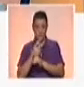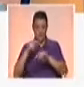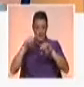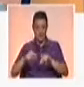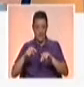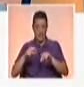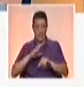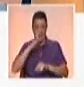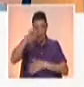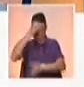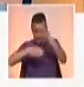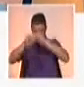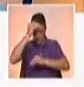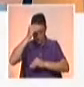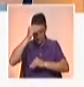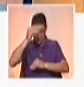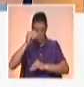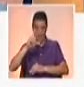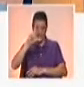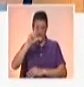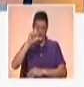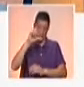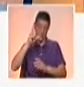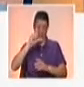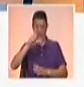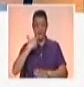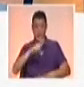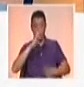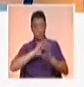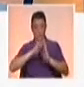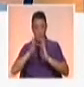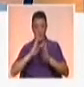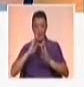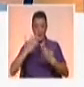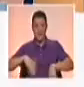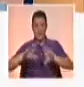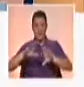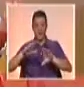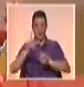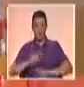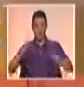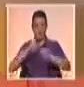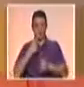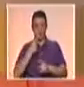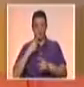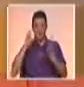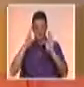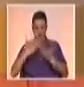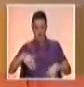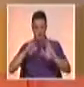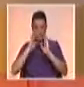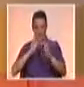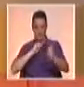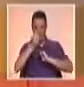Faltava-lhe exatamente a língua. Aprendizagem da língua. Pelo que nós não damos conta, não. Porque falamos, não é? Pois, nós não damos, pois, nós não, pois. Não, não nos apercebemos. Mas já agora antes de irmos à